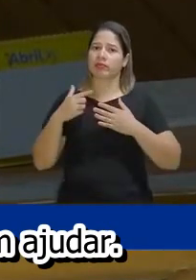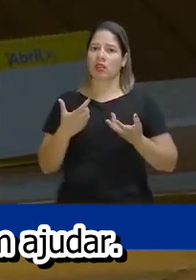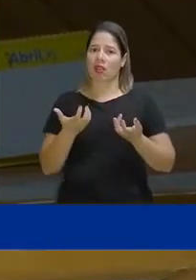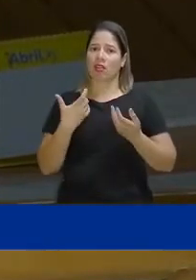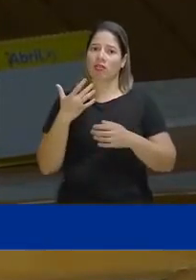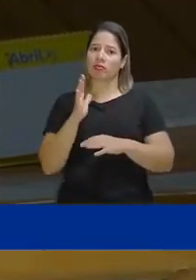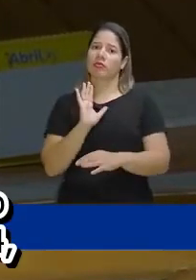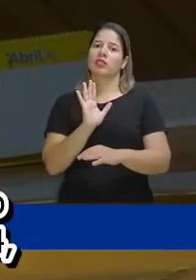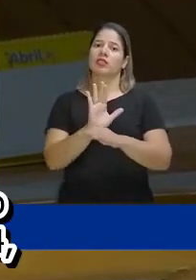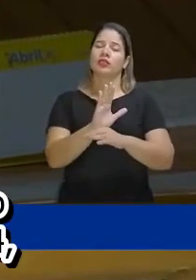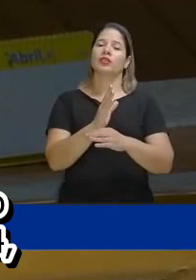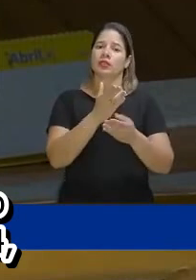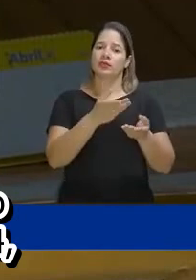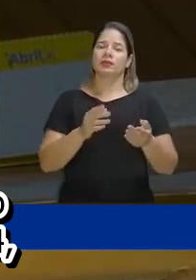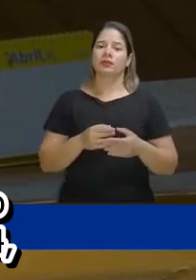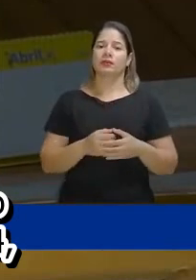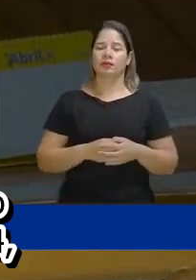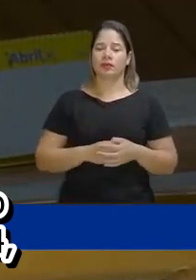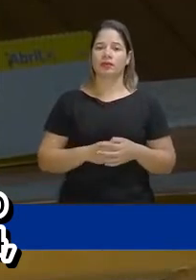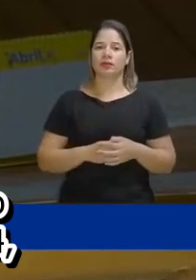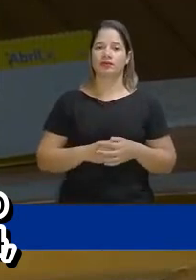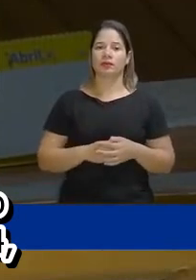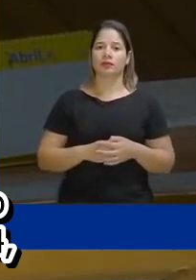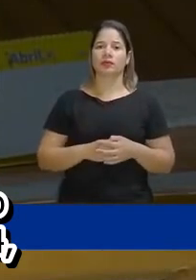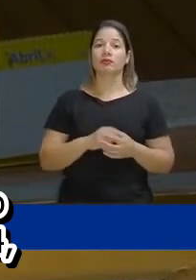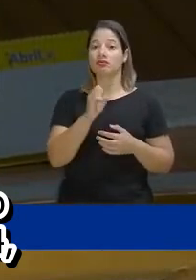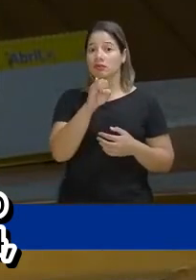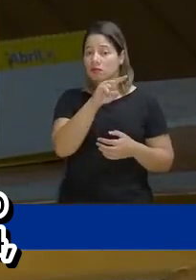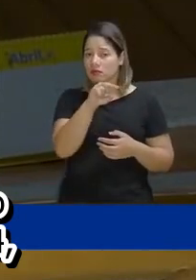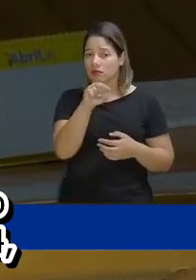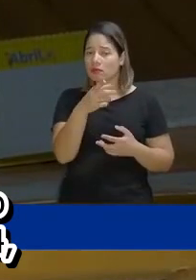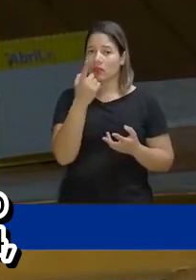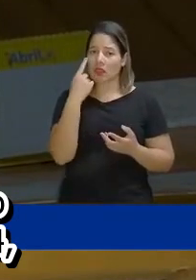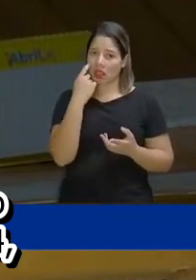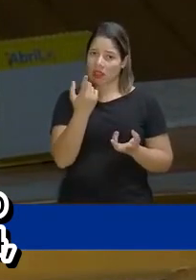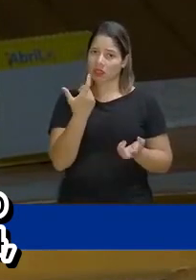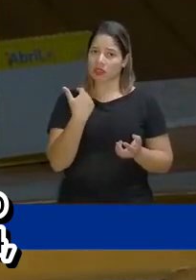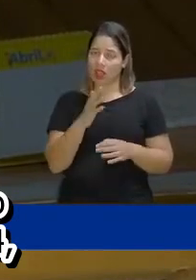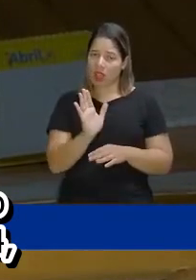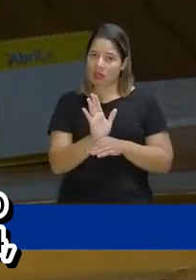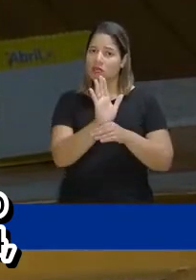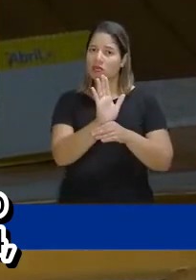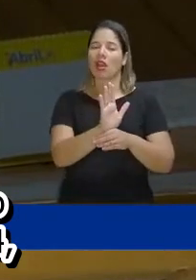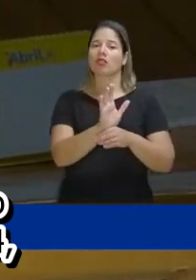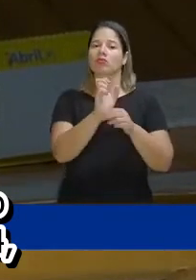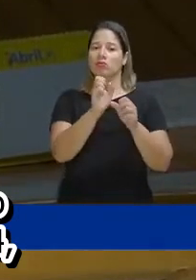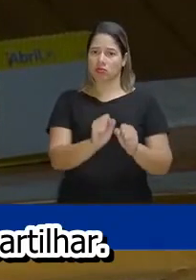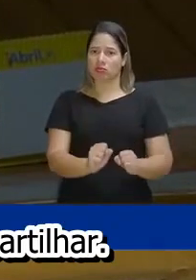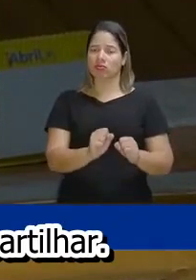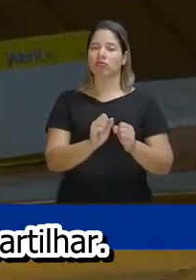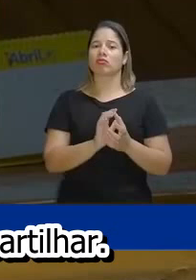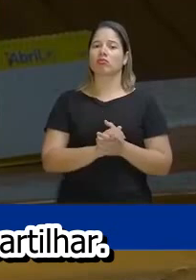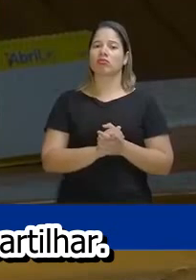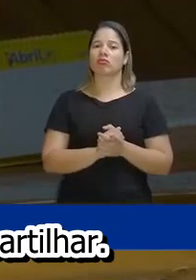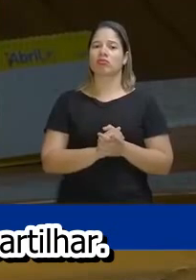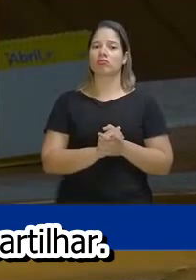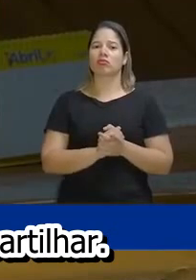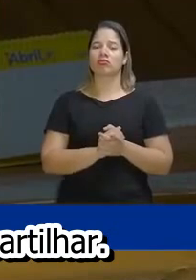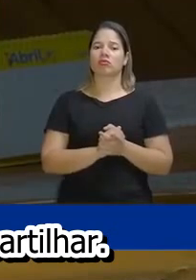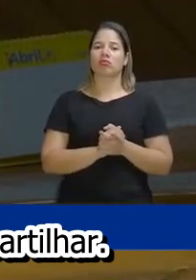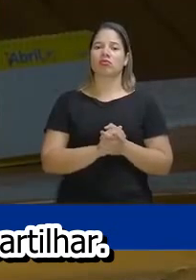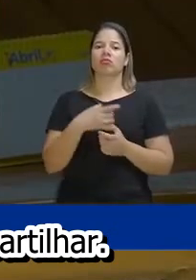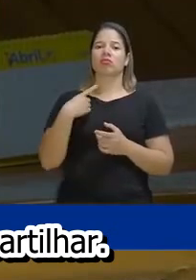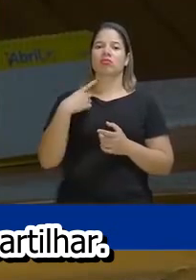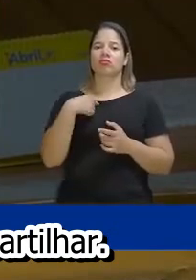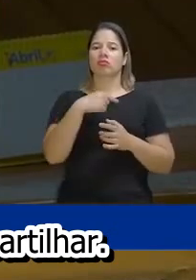interesse em ajudar. Eu só estou fazendo esse registro porque, caso alguém tenha interesse, né, é um card da Amatra 4, Associação